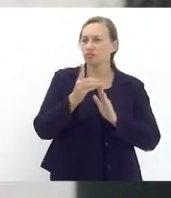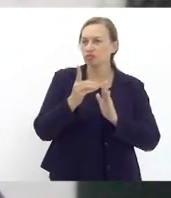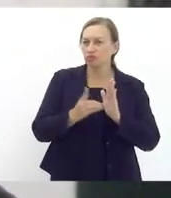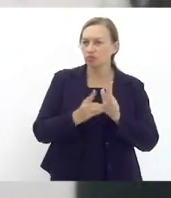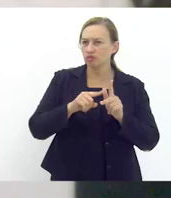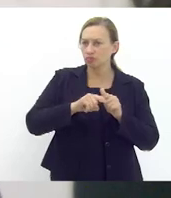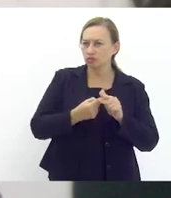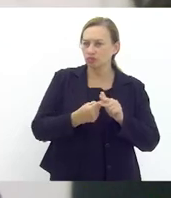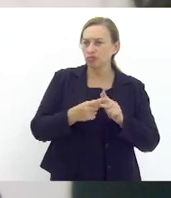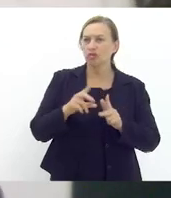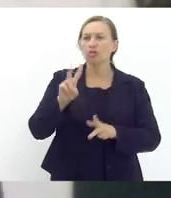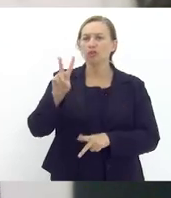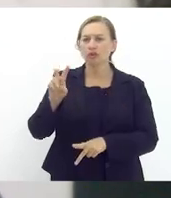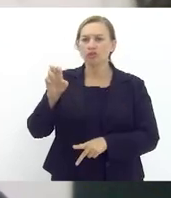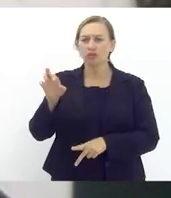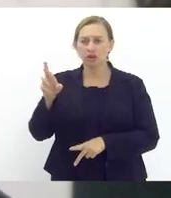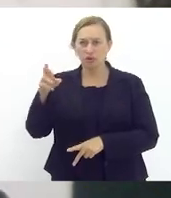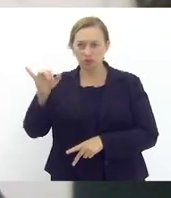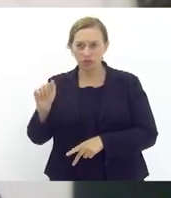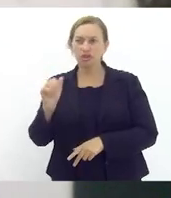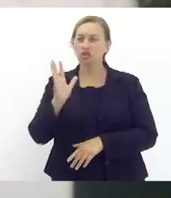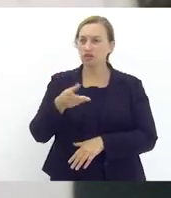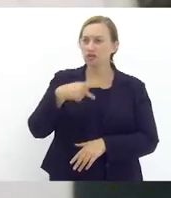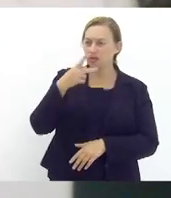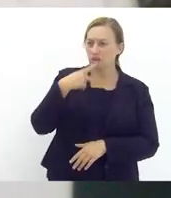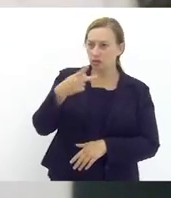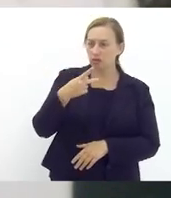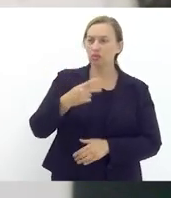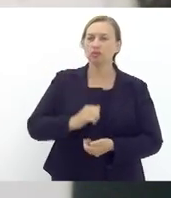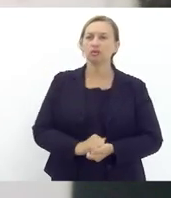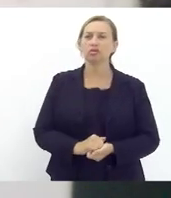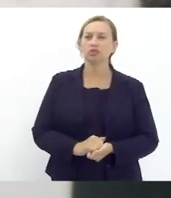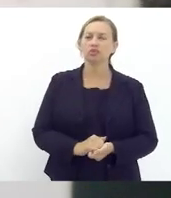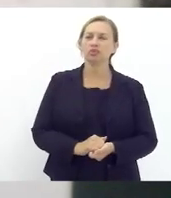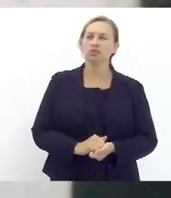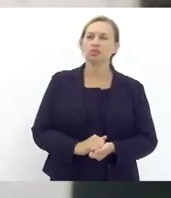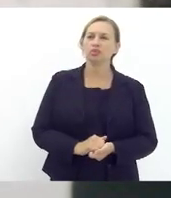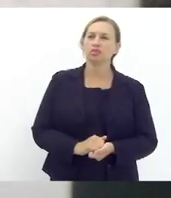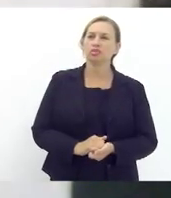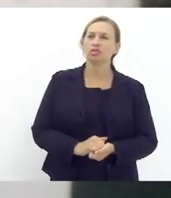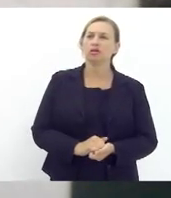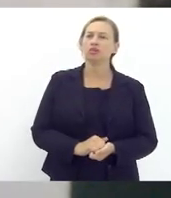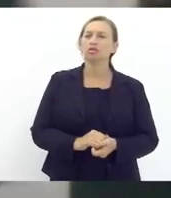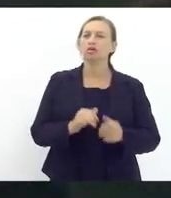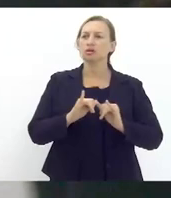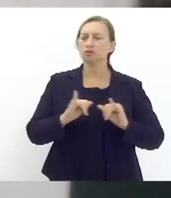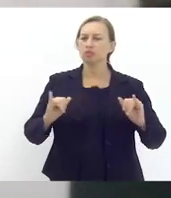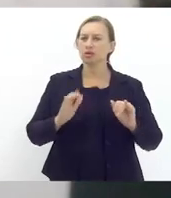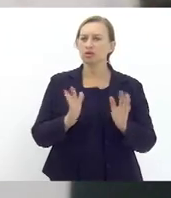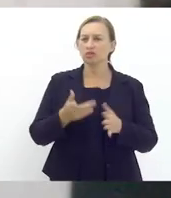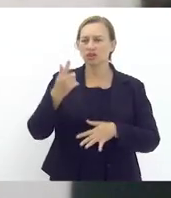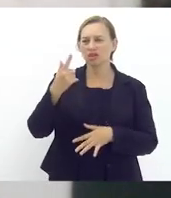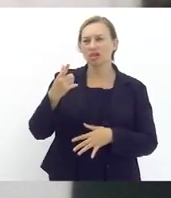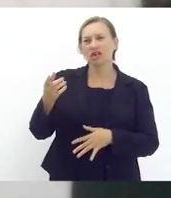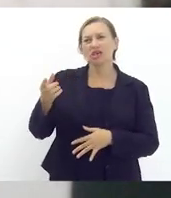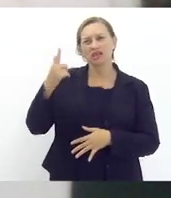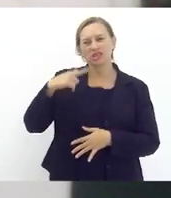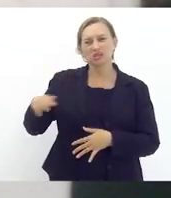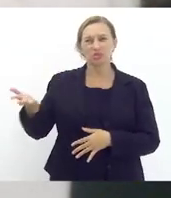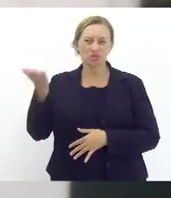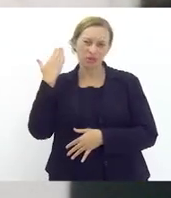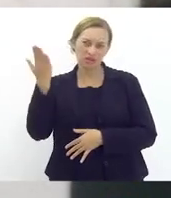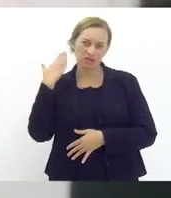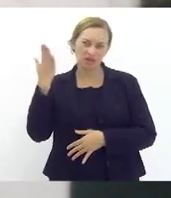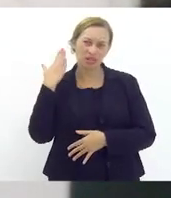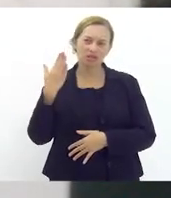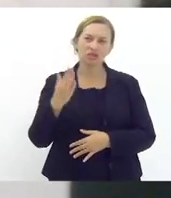como Verônica já mencionou a gente teve o decreto de regulamentação publicado agora recente semana passada foi feito o evento